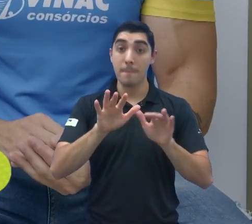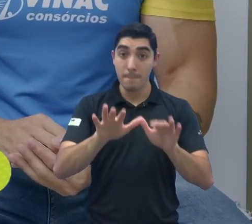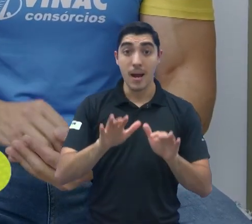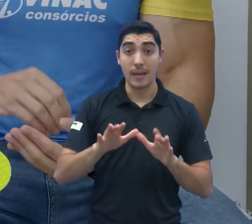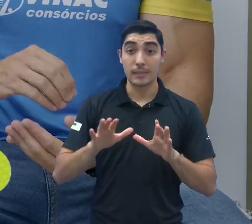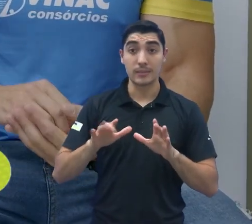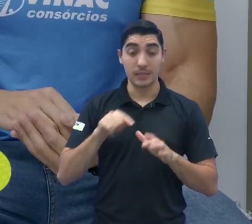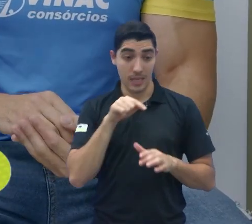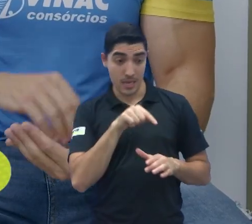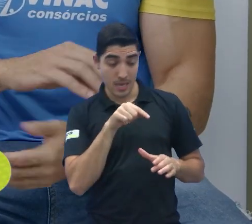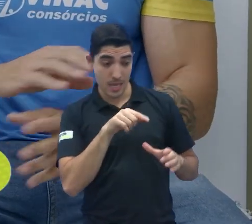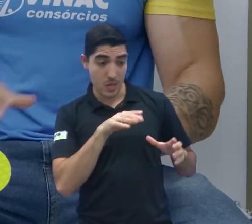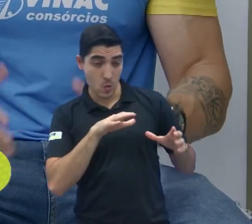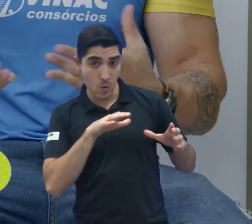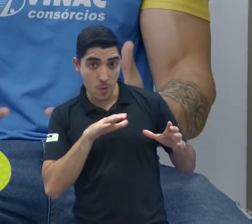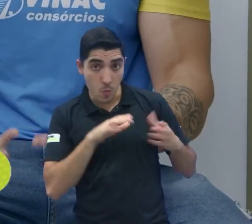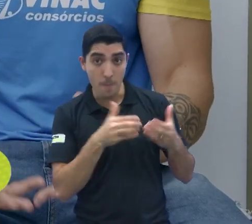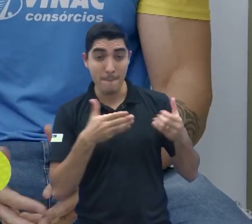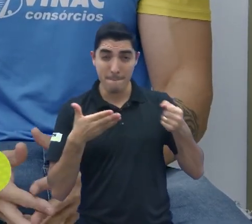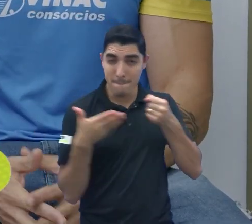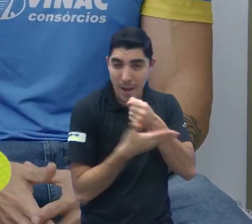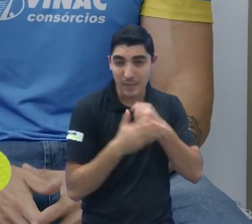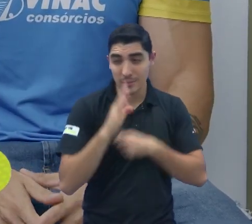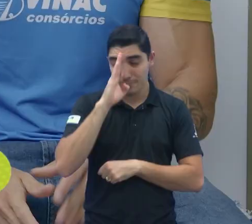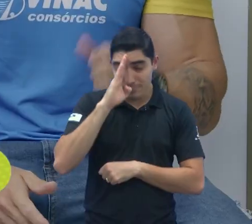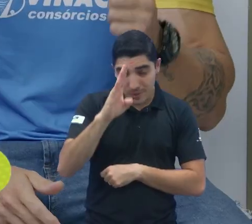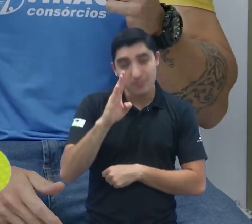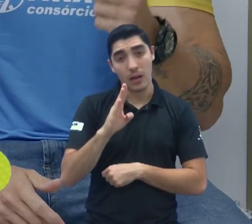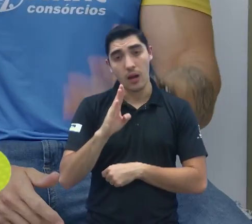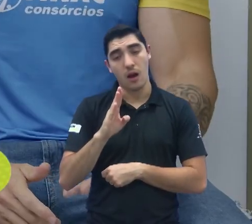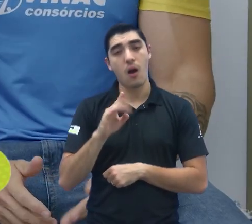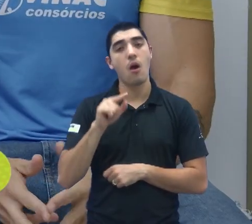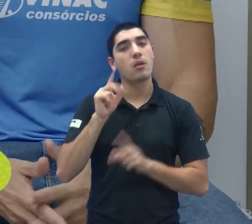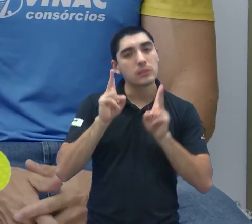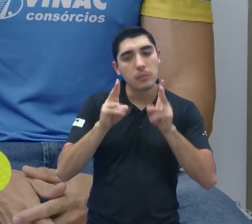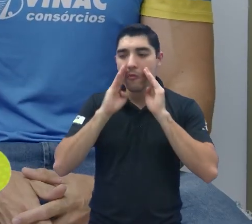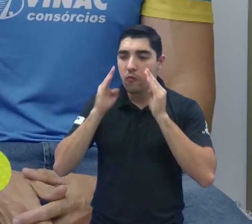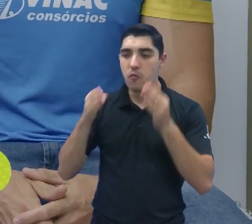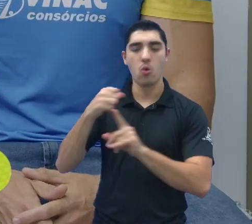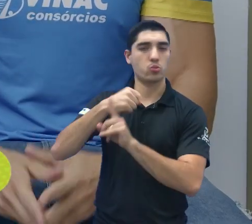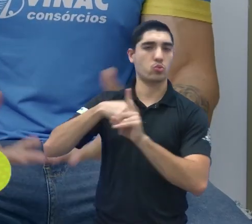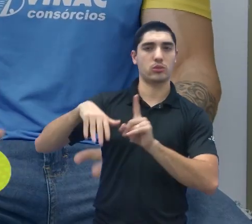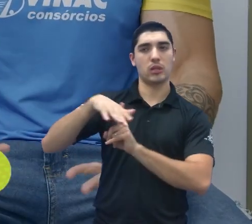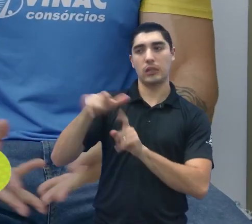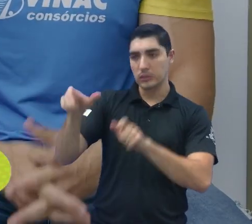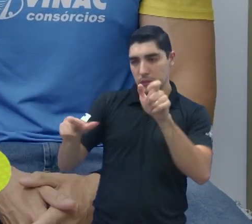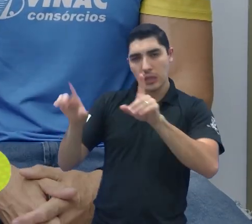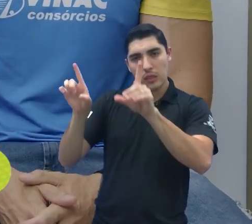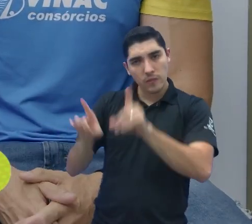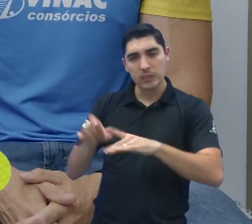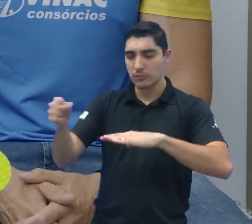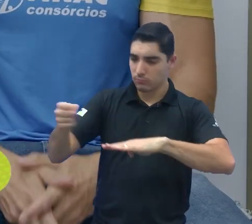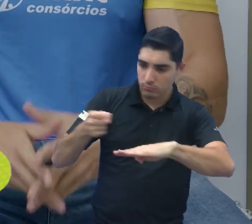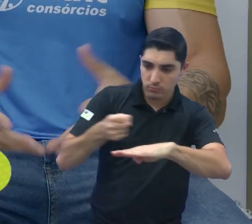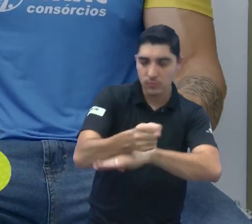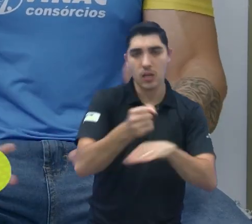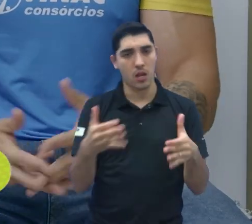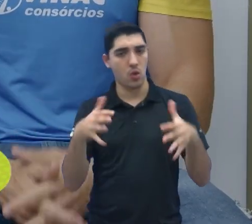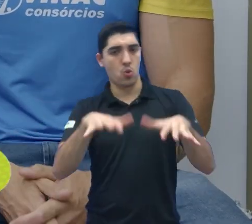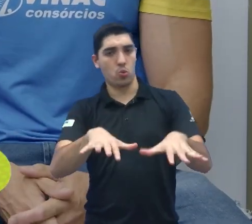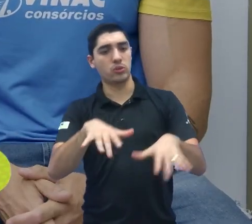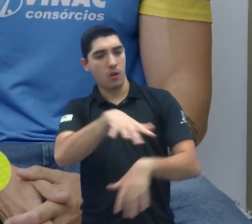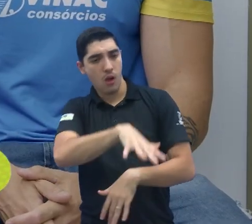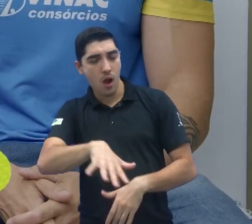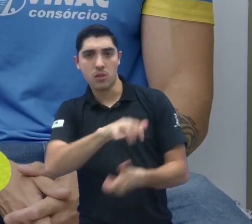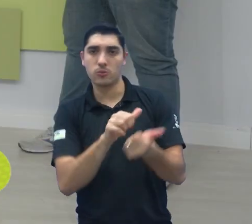nosso trabalho e sempre será, a essência do trabalho é o social, é a inserção da pessoa com deficiência, a inclusão dela, né, dentro da sociedade